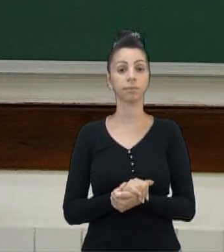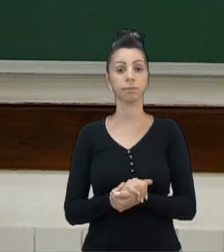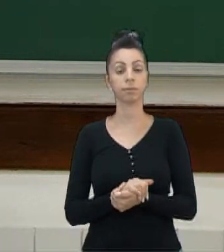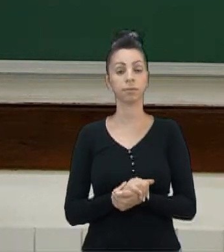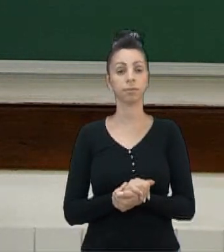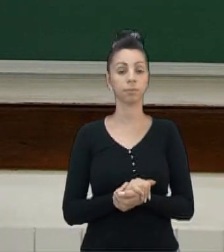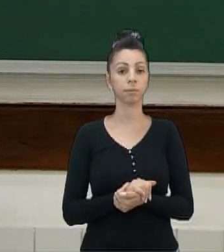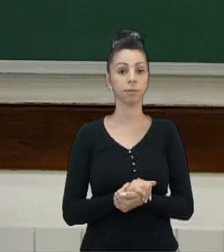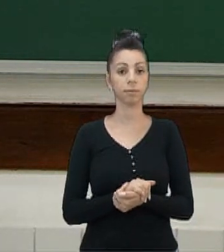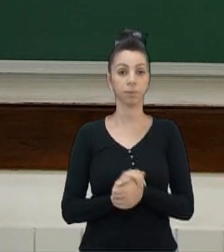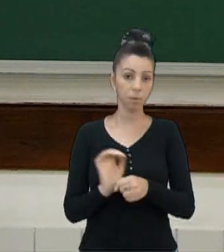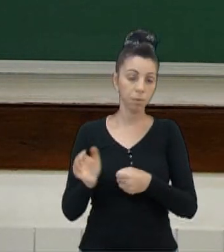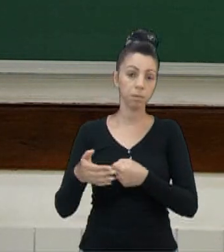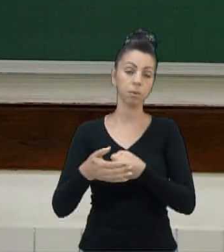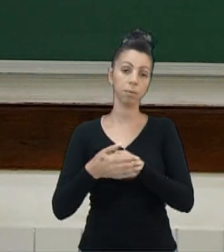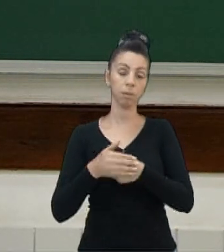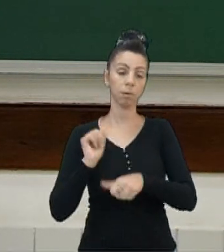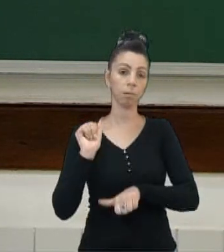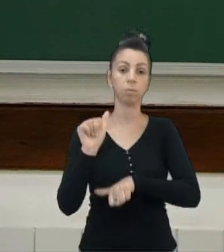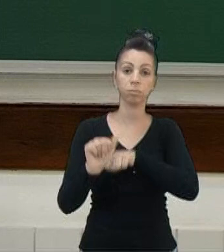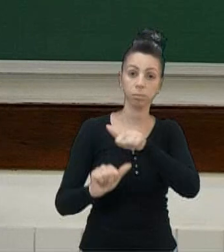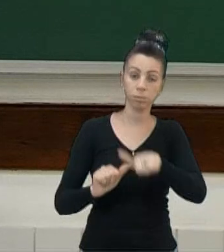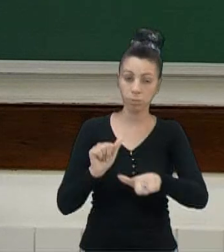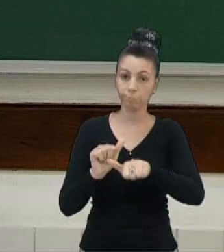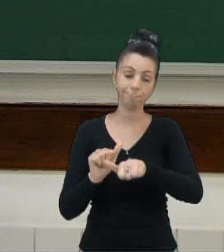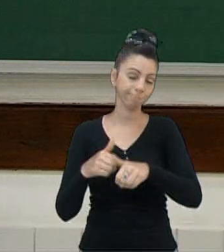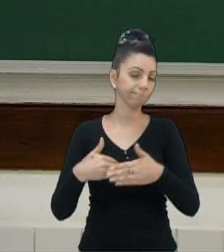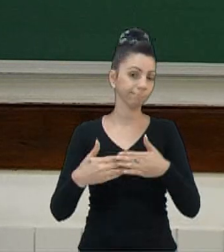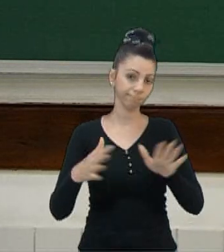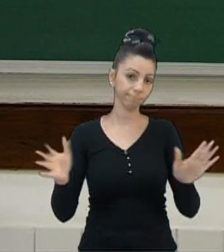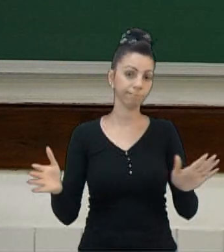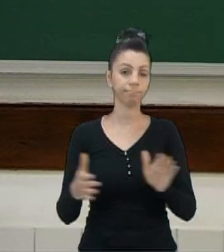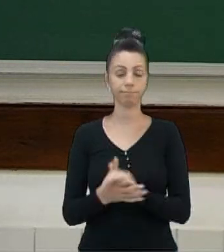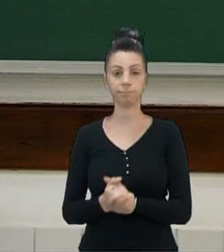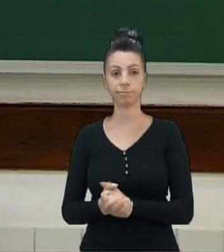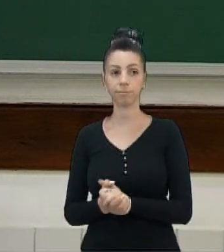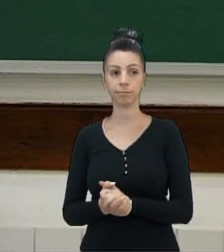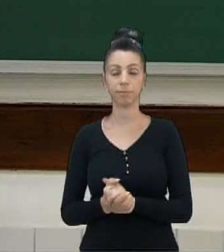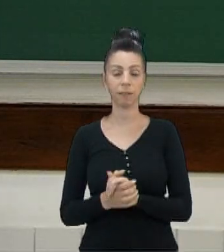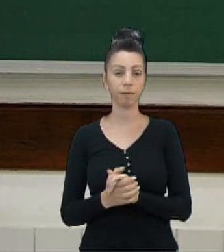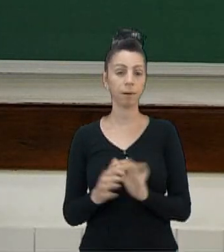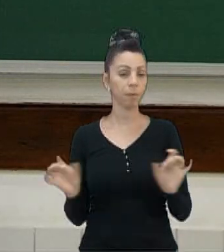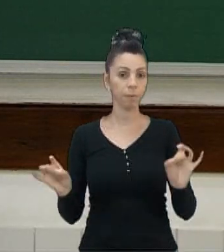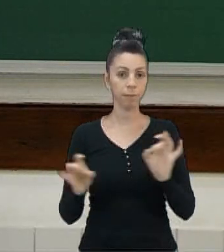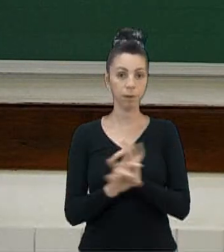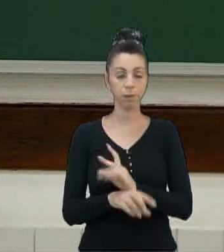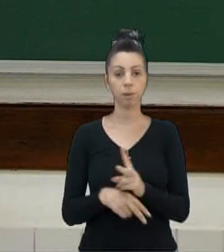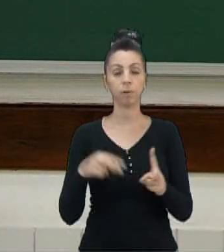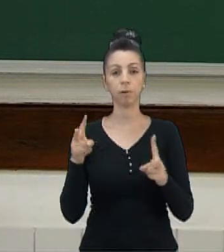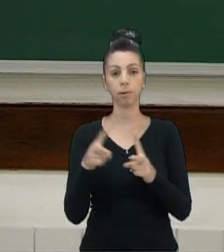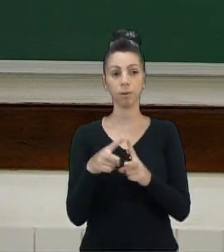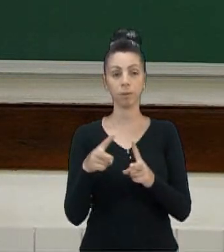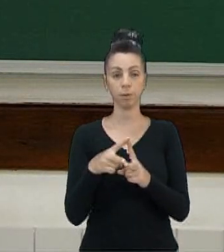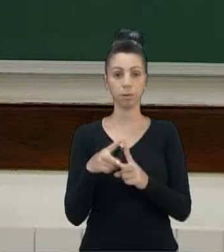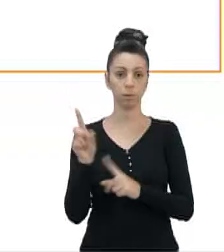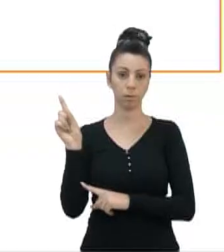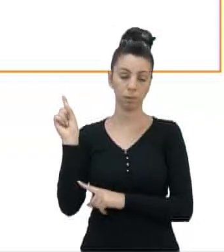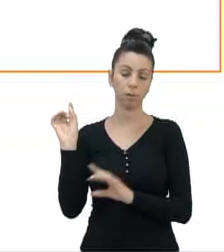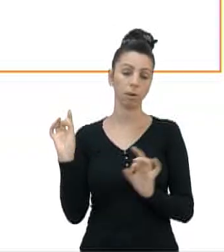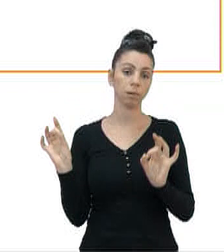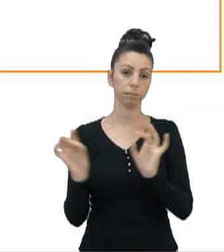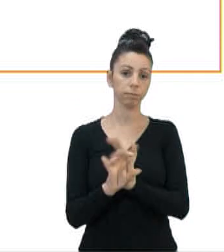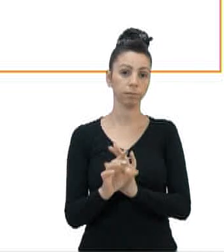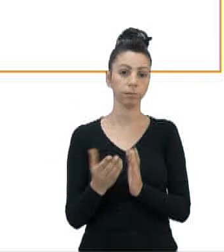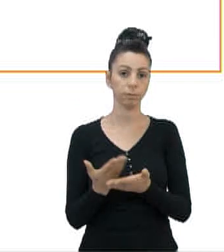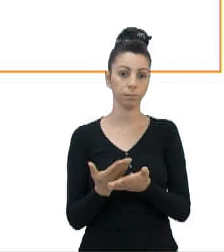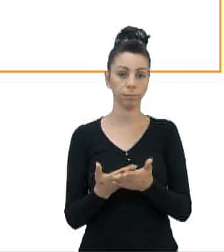aí abafadas, mudadas, né, etc. Tá bom? Vamos fechar, gente, com 2 quiz, eu vou fechar essa aula com você. Aqui